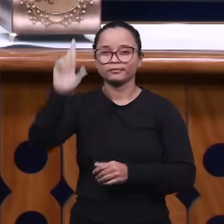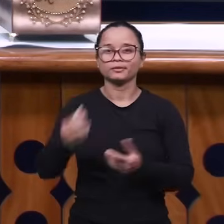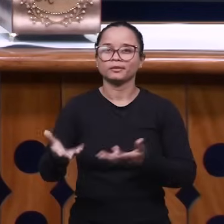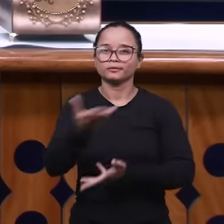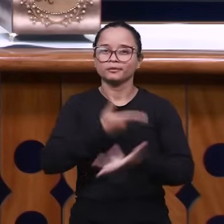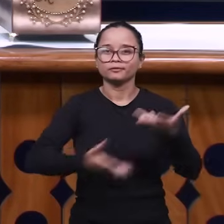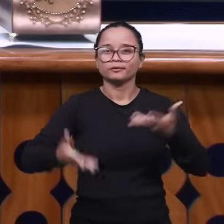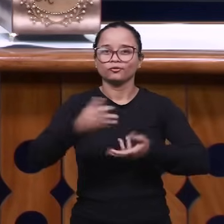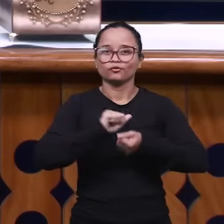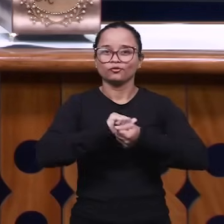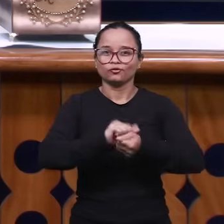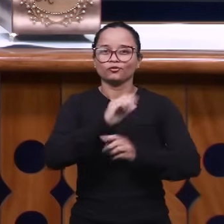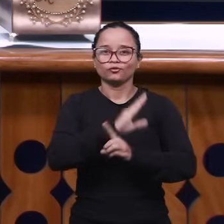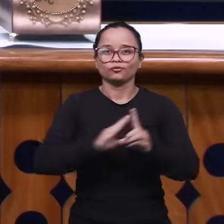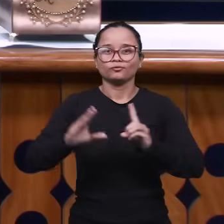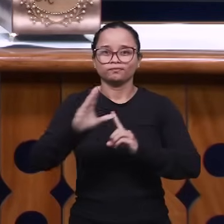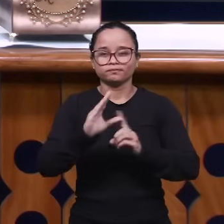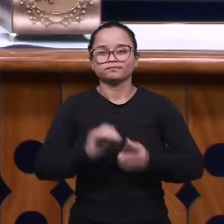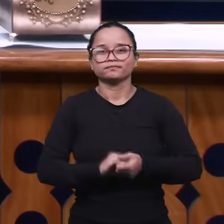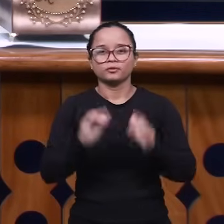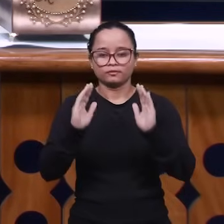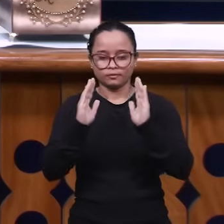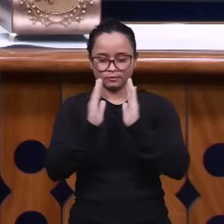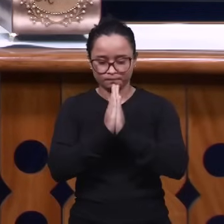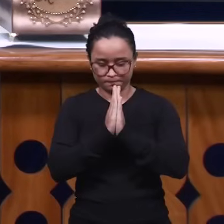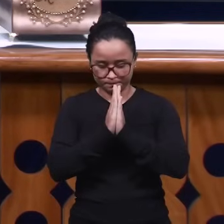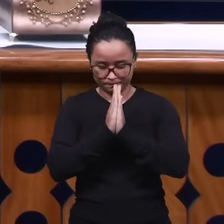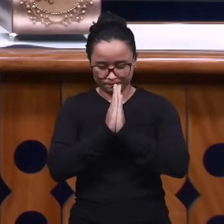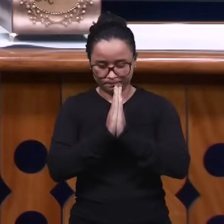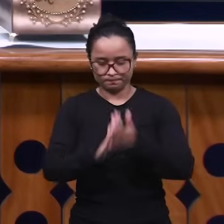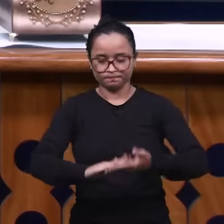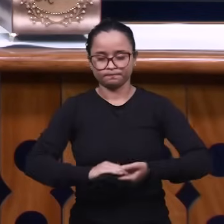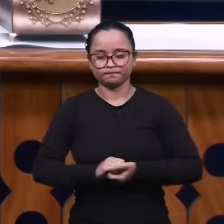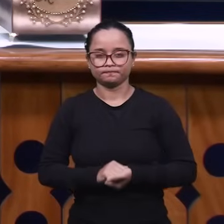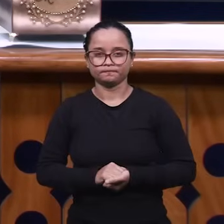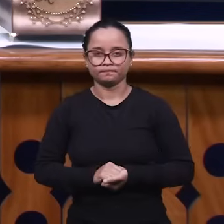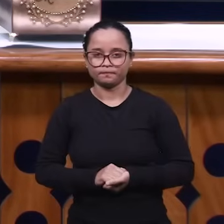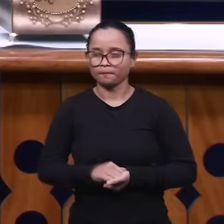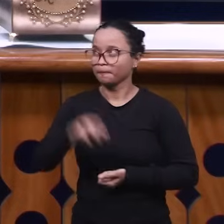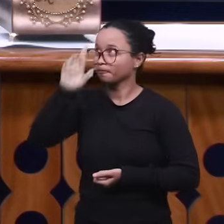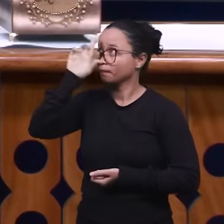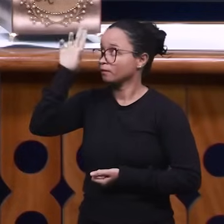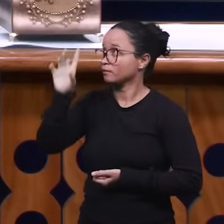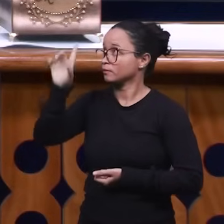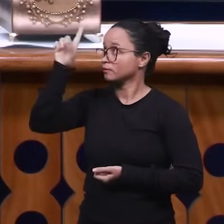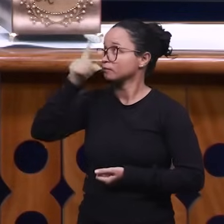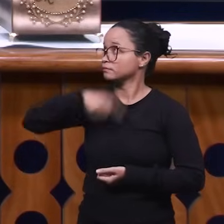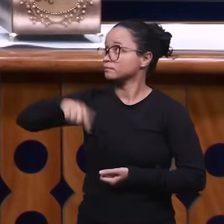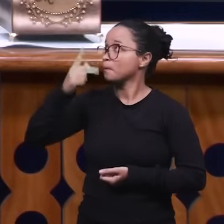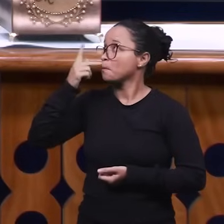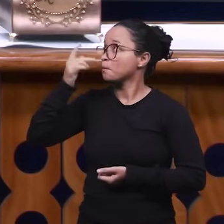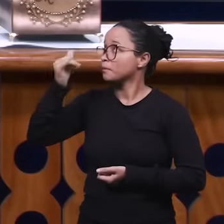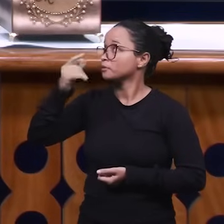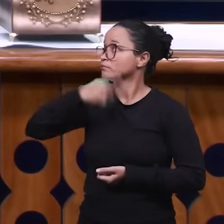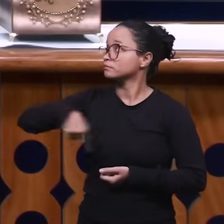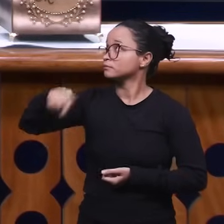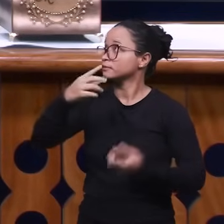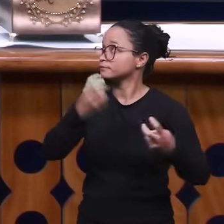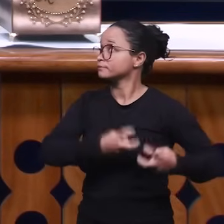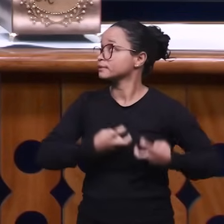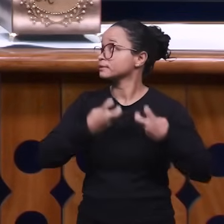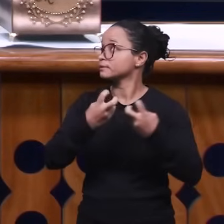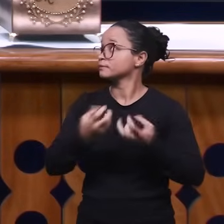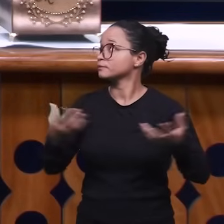para participar conosco deste culto. Oremos ao Senhor nosso Deus. Senhor nosso Deus, nosso Pai, clamamos a